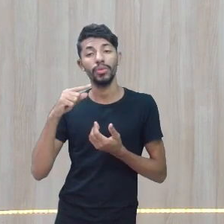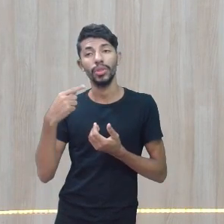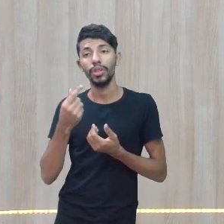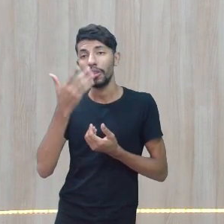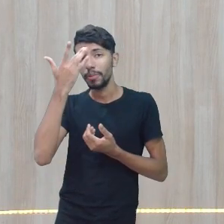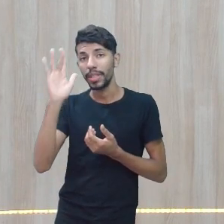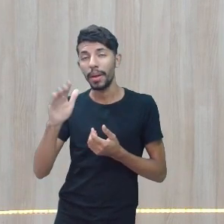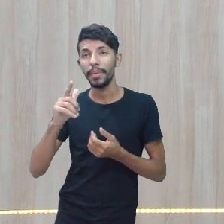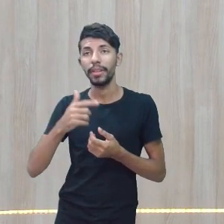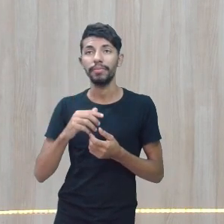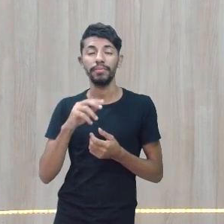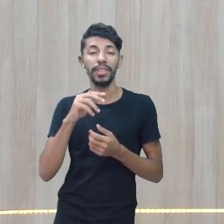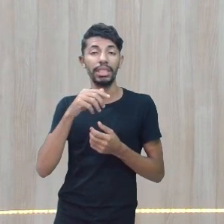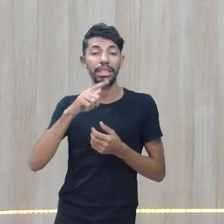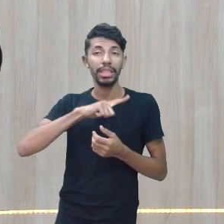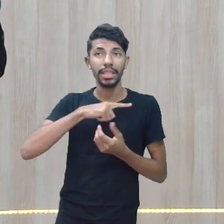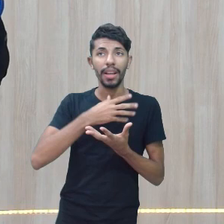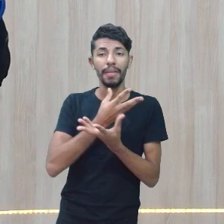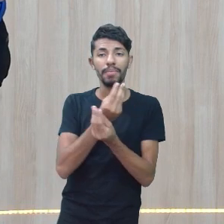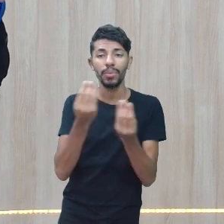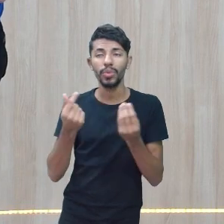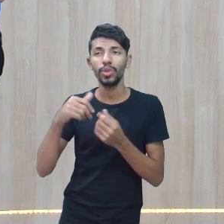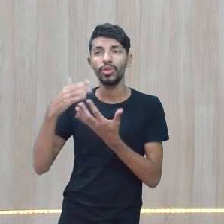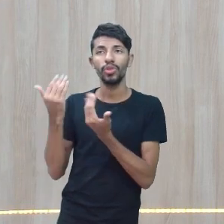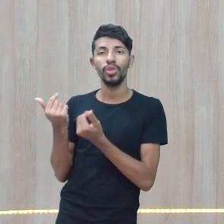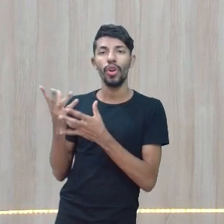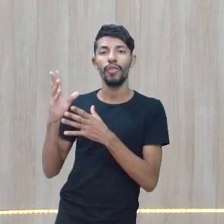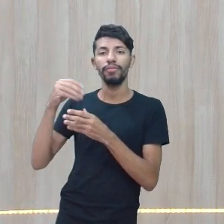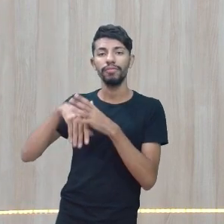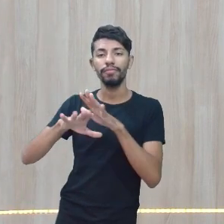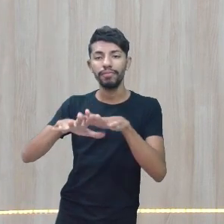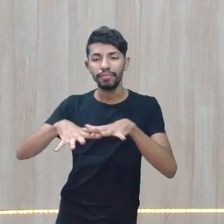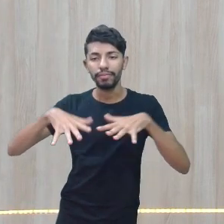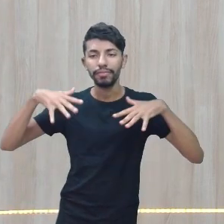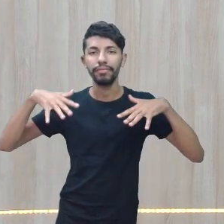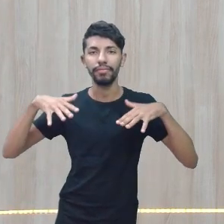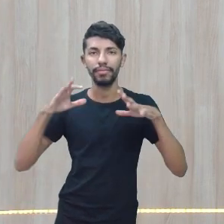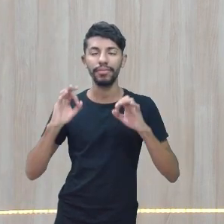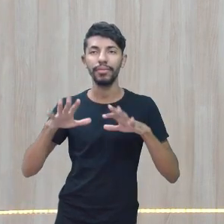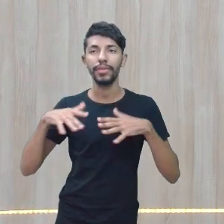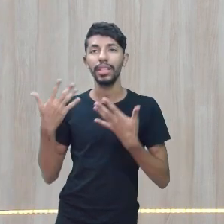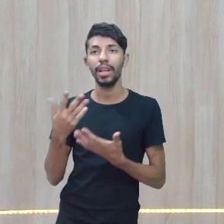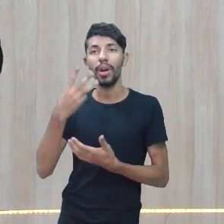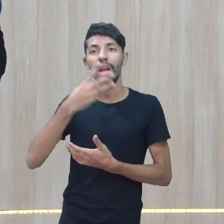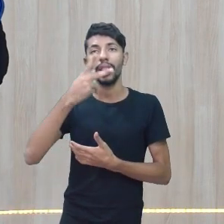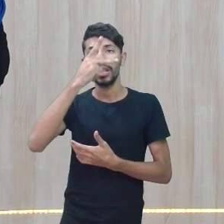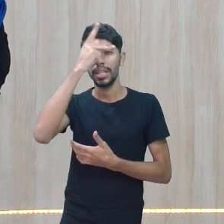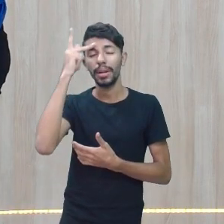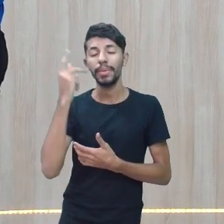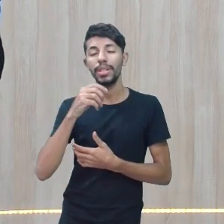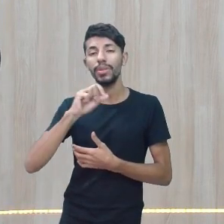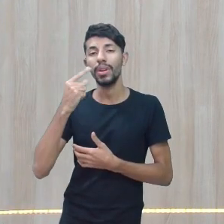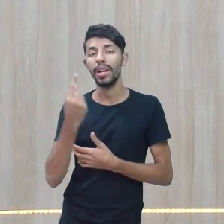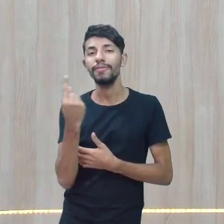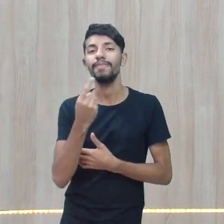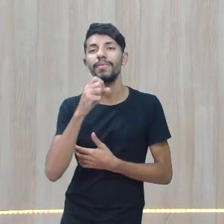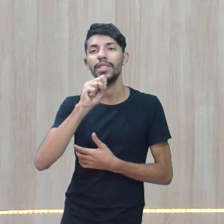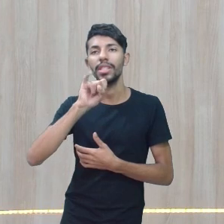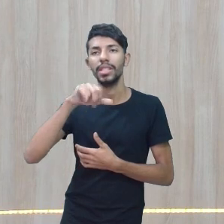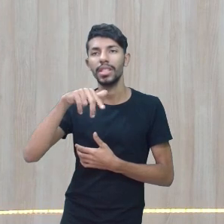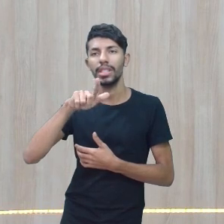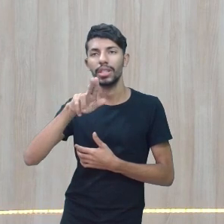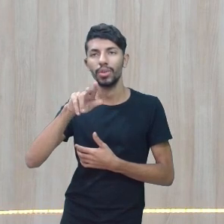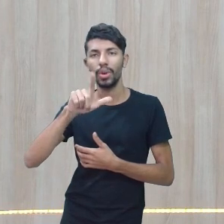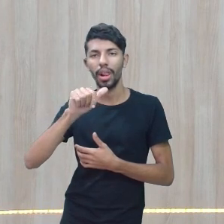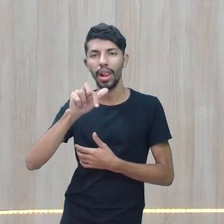não sabemos quem é eles. Então nós estamos, né, com a terceira pessoa, o verbo havia aí está posicionado